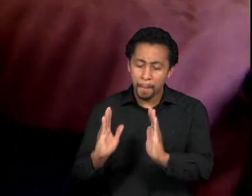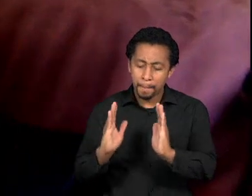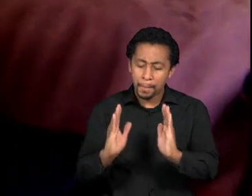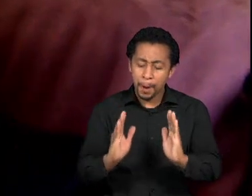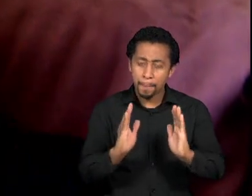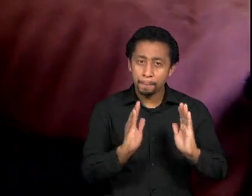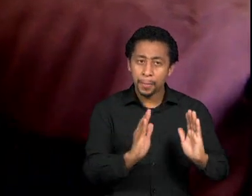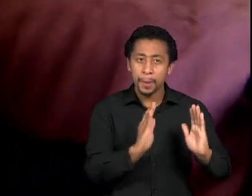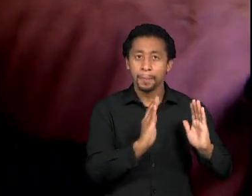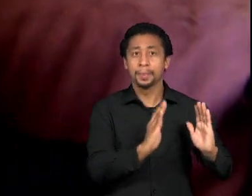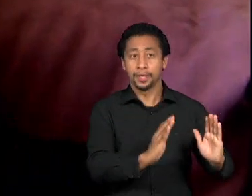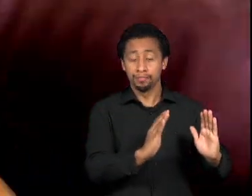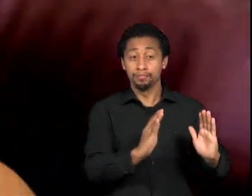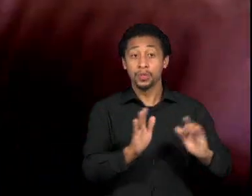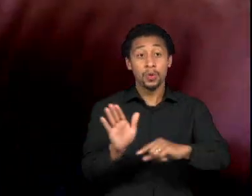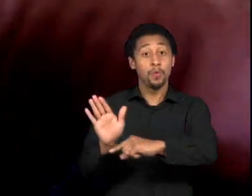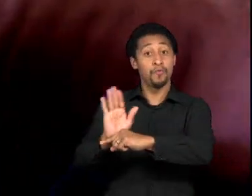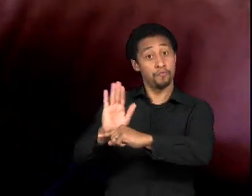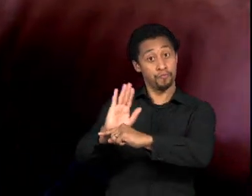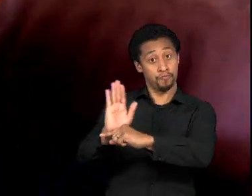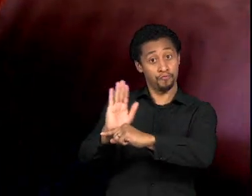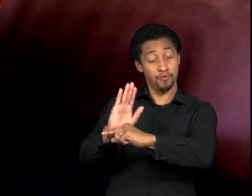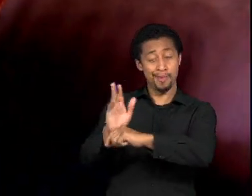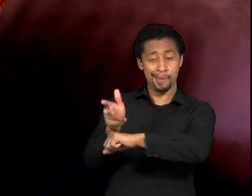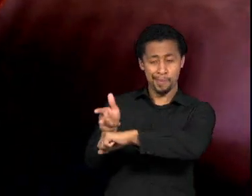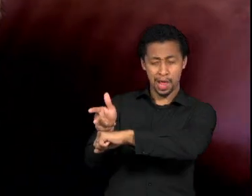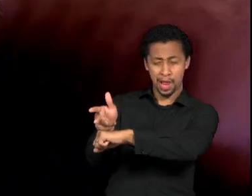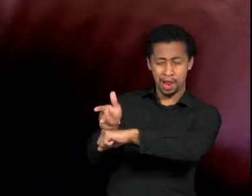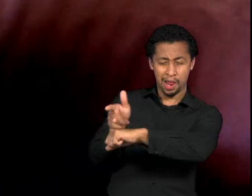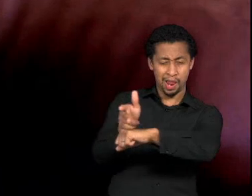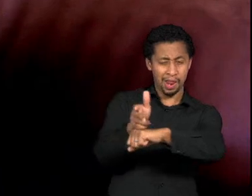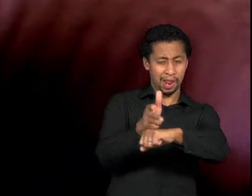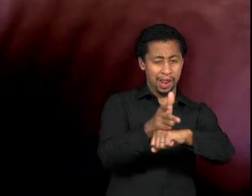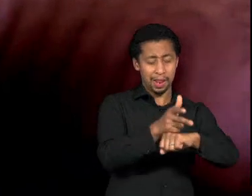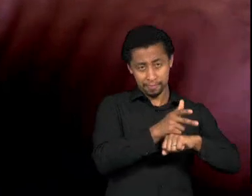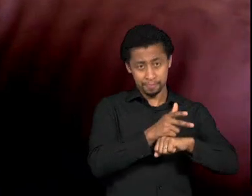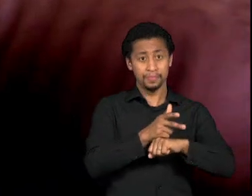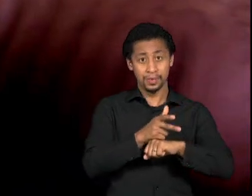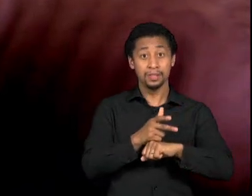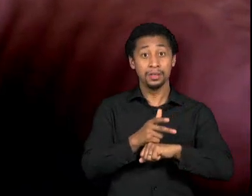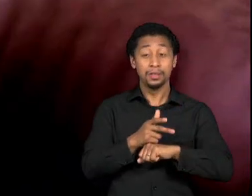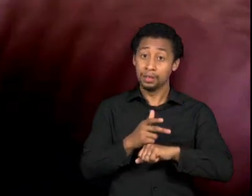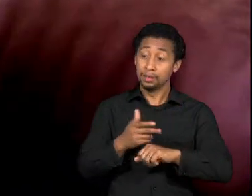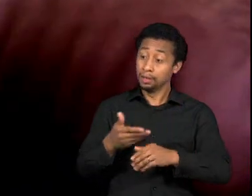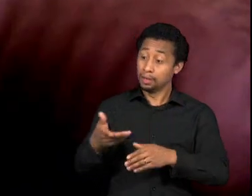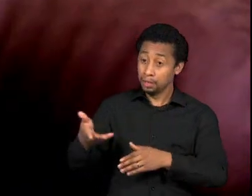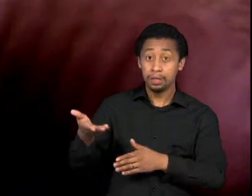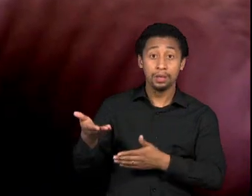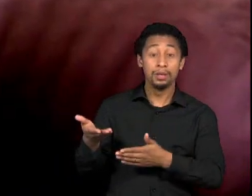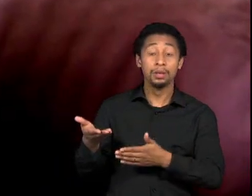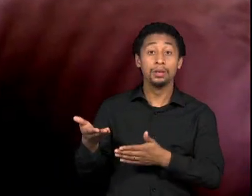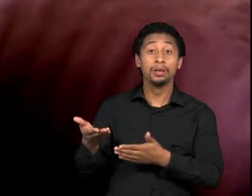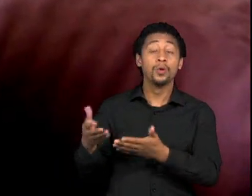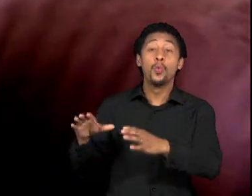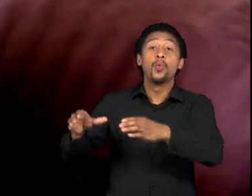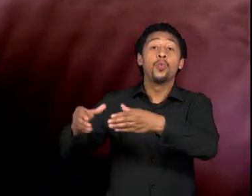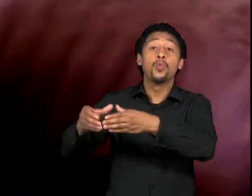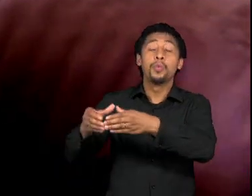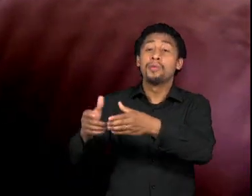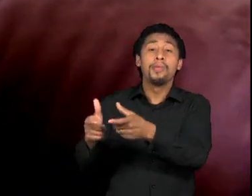do filme de curta-metragem era feito pelos alunos, funcionando como uma